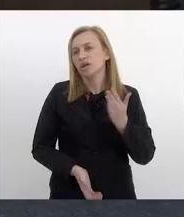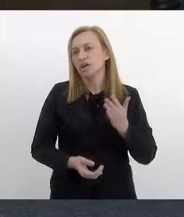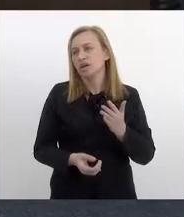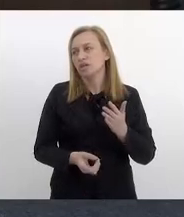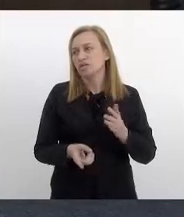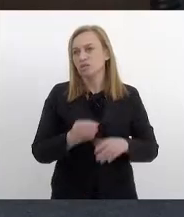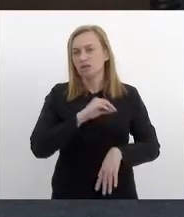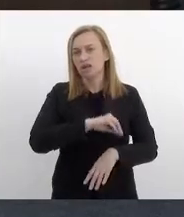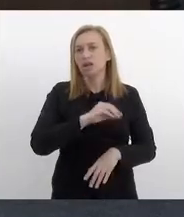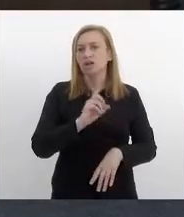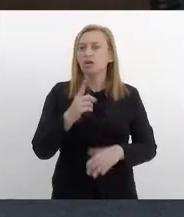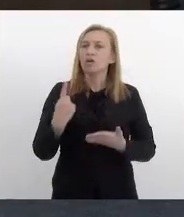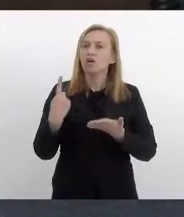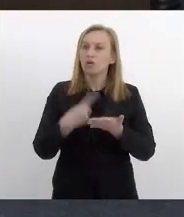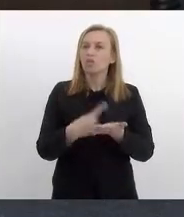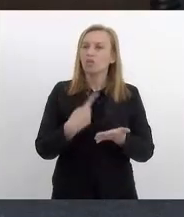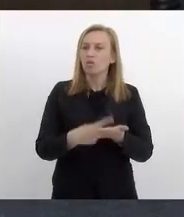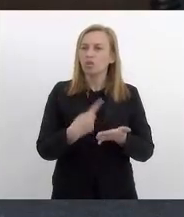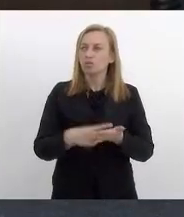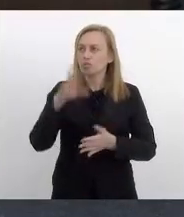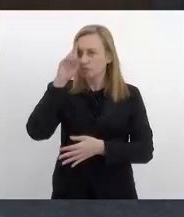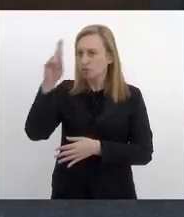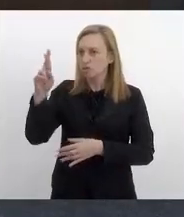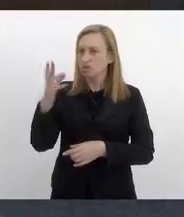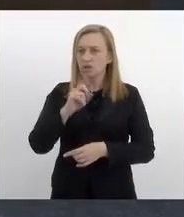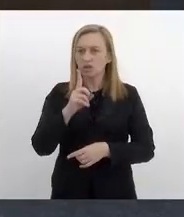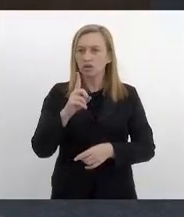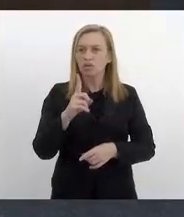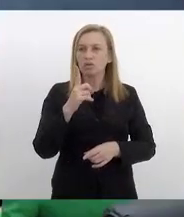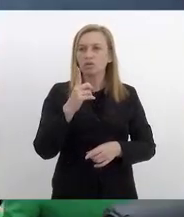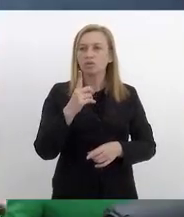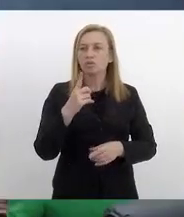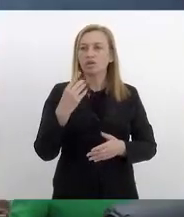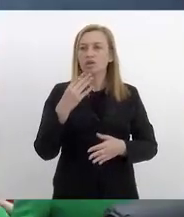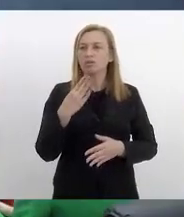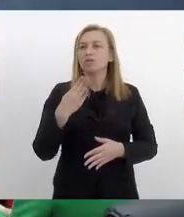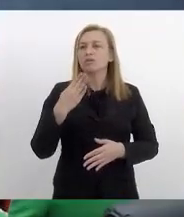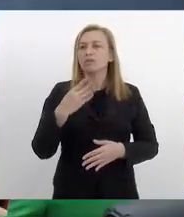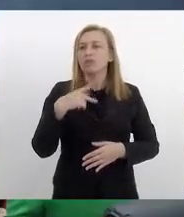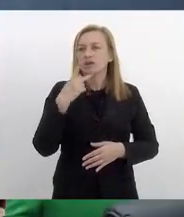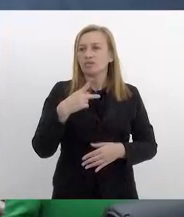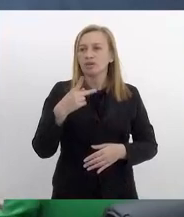casa, não pela palavra do governador Cláudio Castro, porque ele não tem palavra.